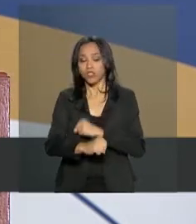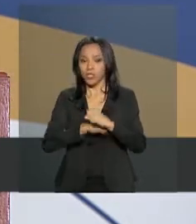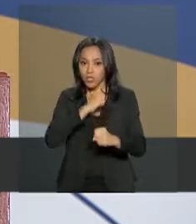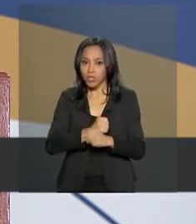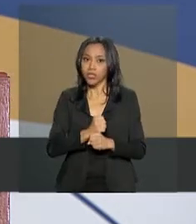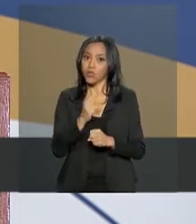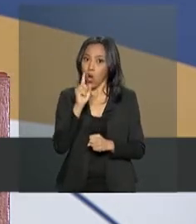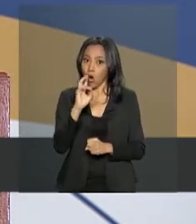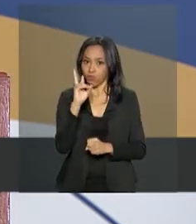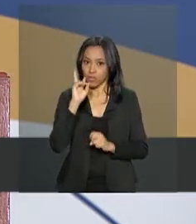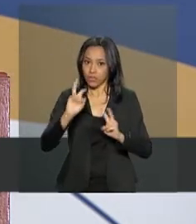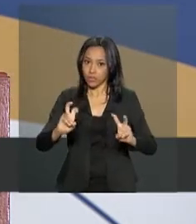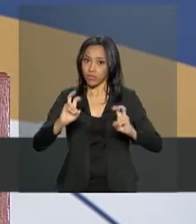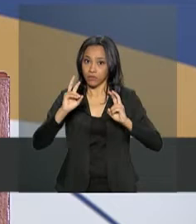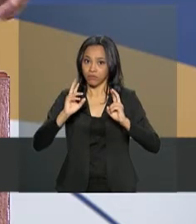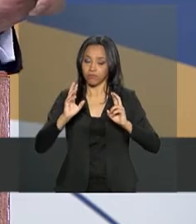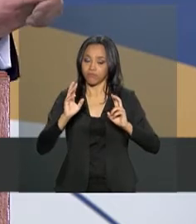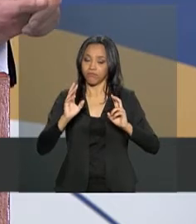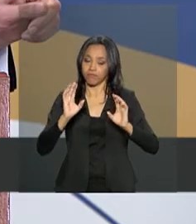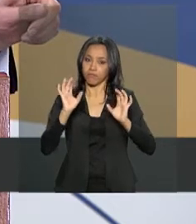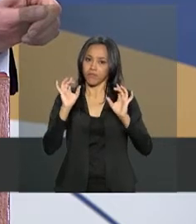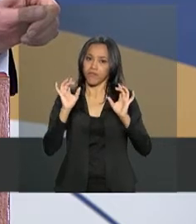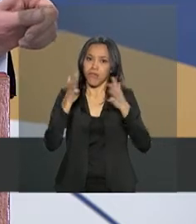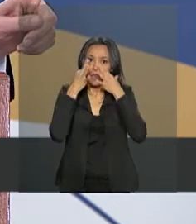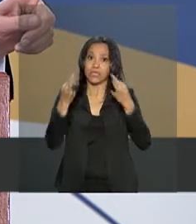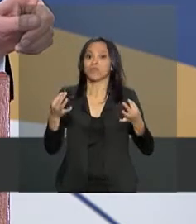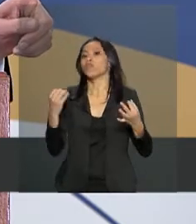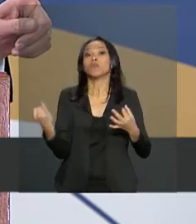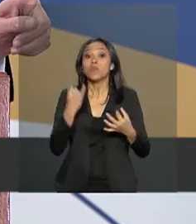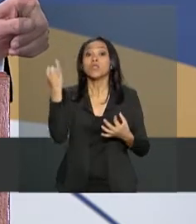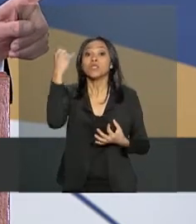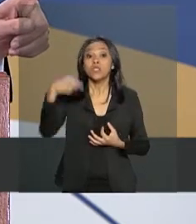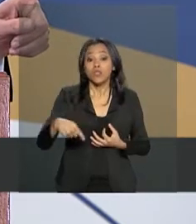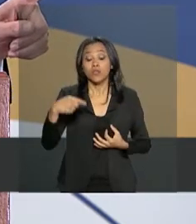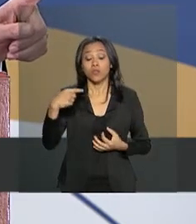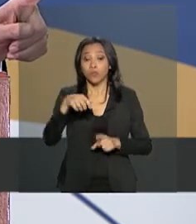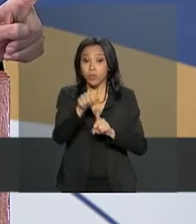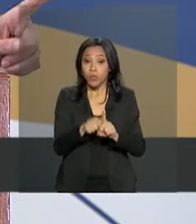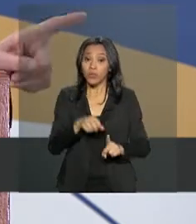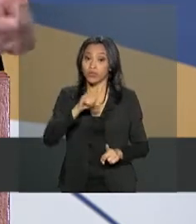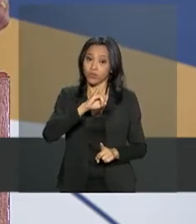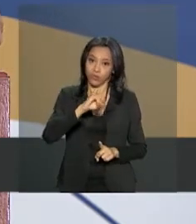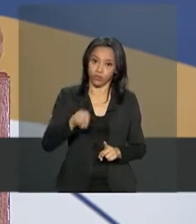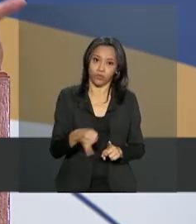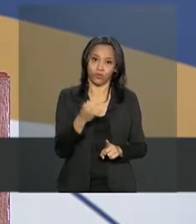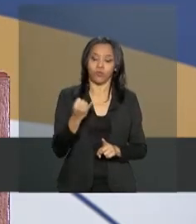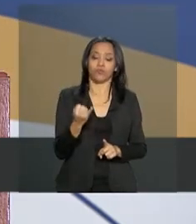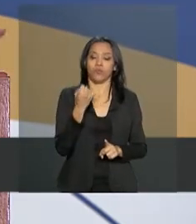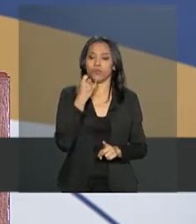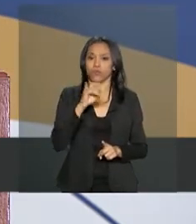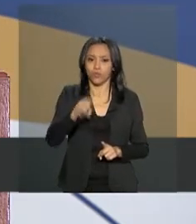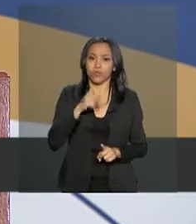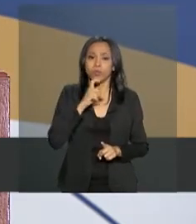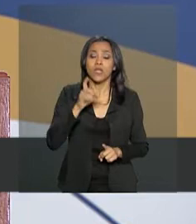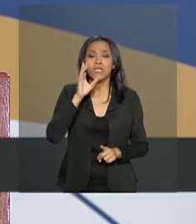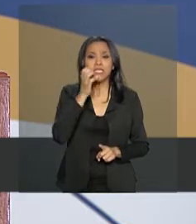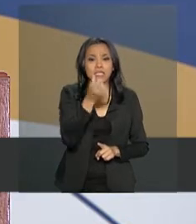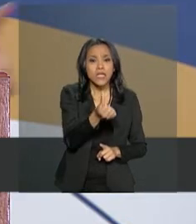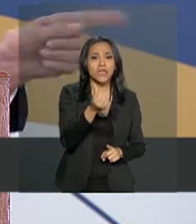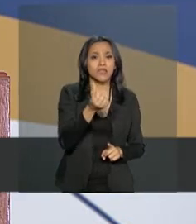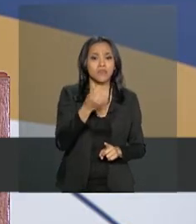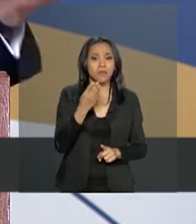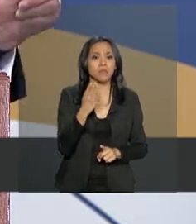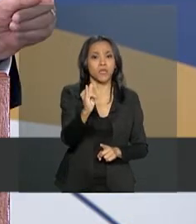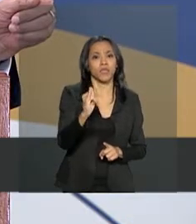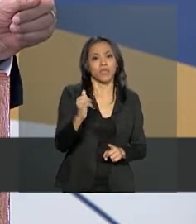vejam bem importante deste ano jogos até o mês de julho nós podemos liberar 6 bilhões e 200 milhões